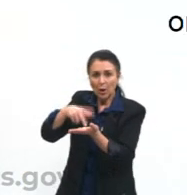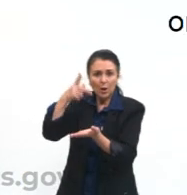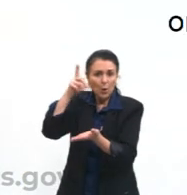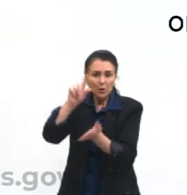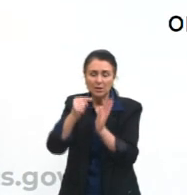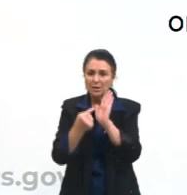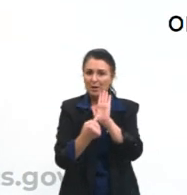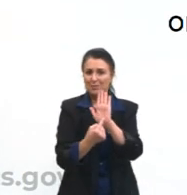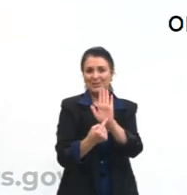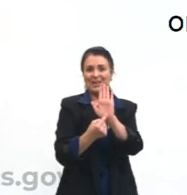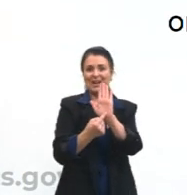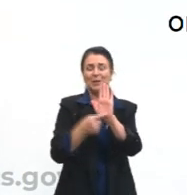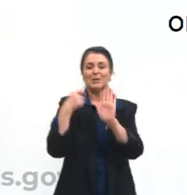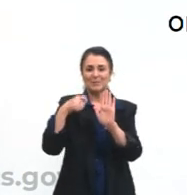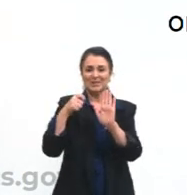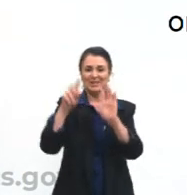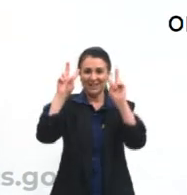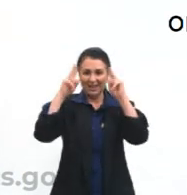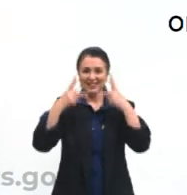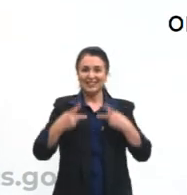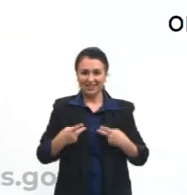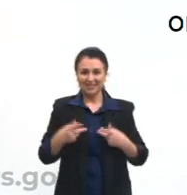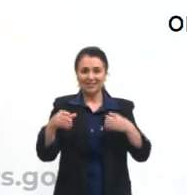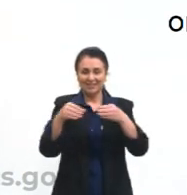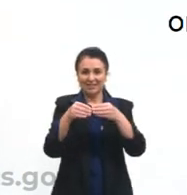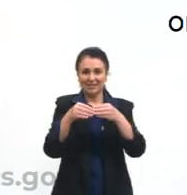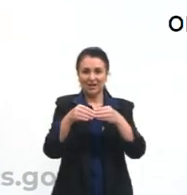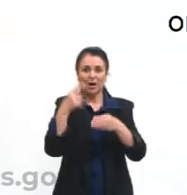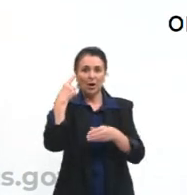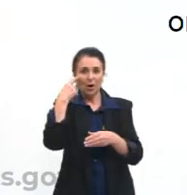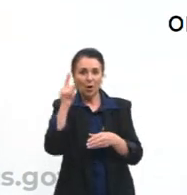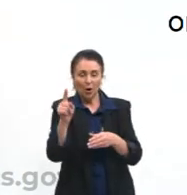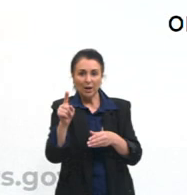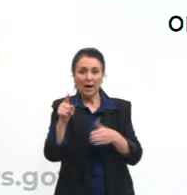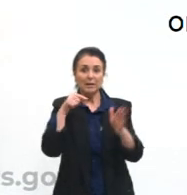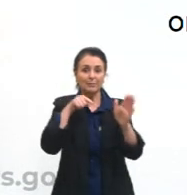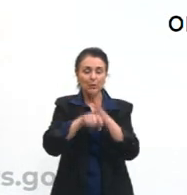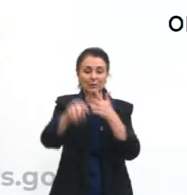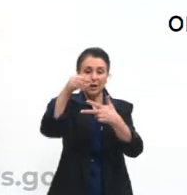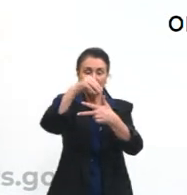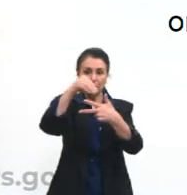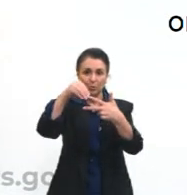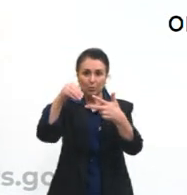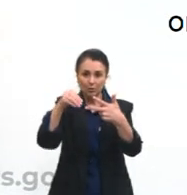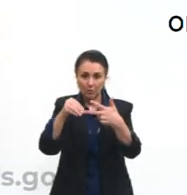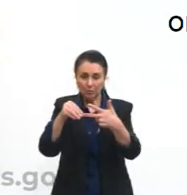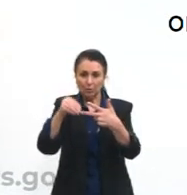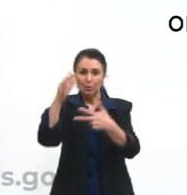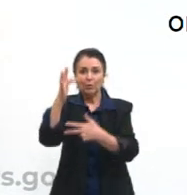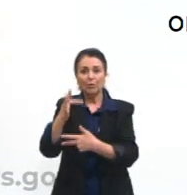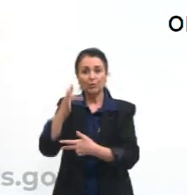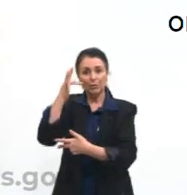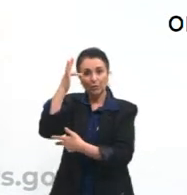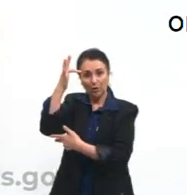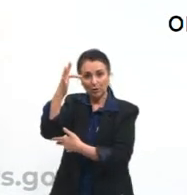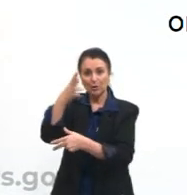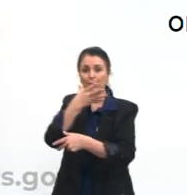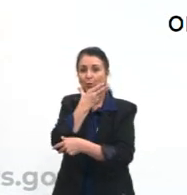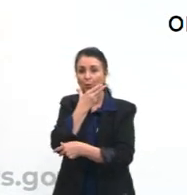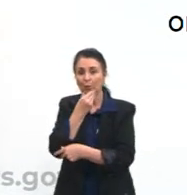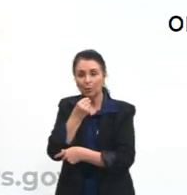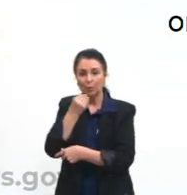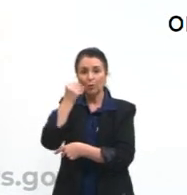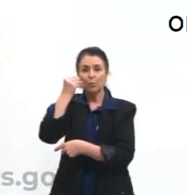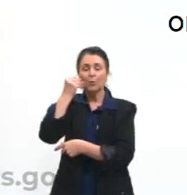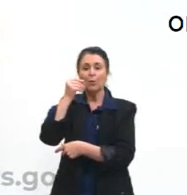da humanidade Olha só como como questões Unidos a planta finalizando Olha o filósofo Augusto Comte por